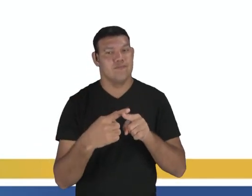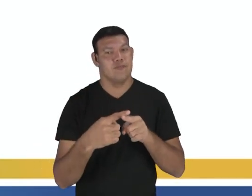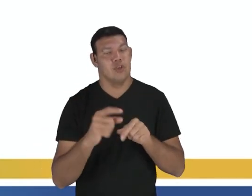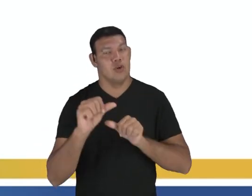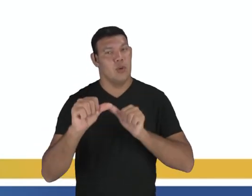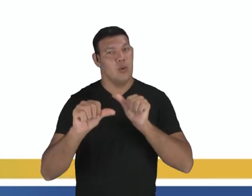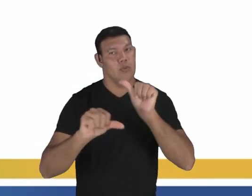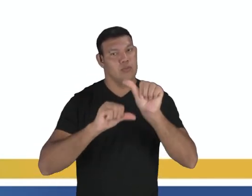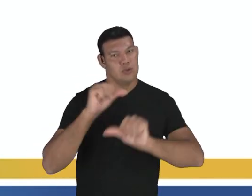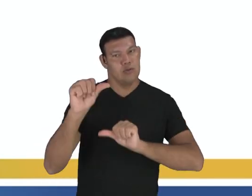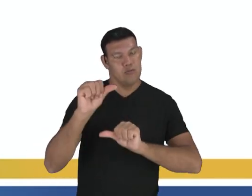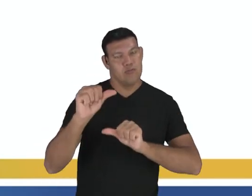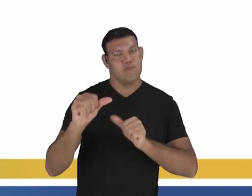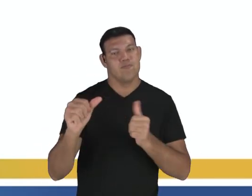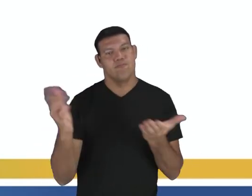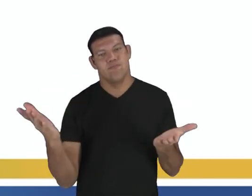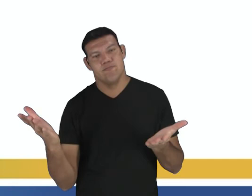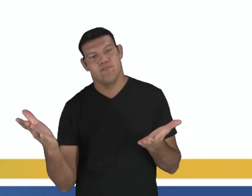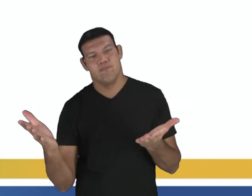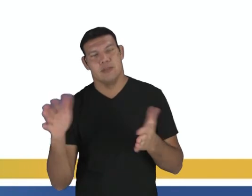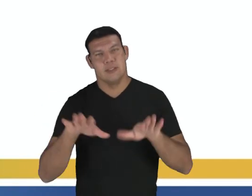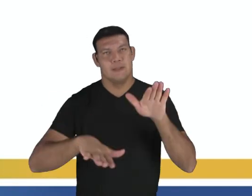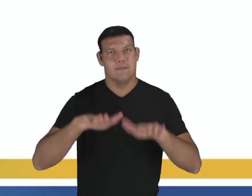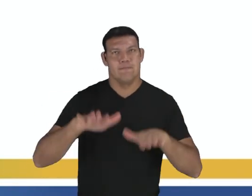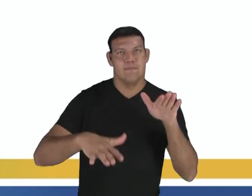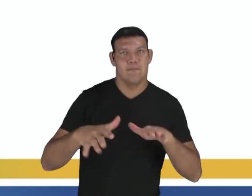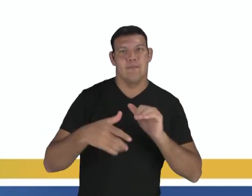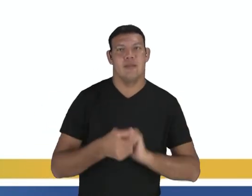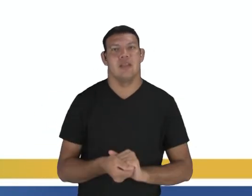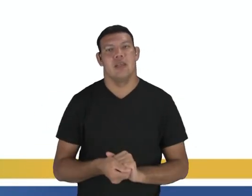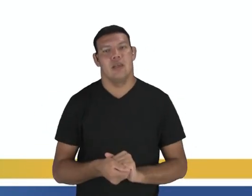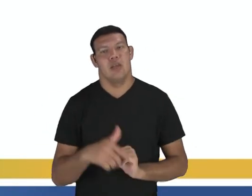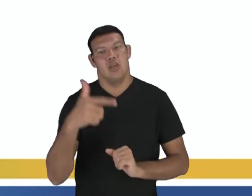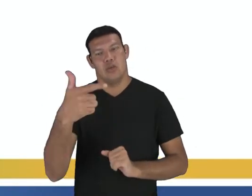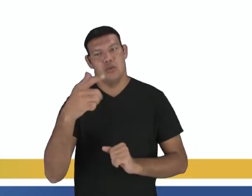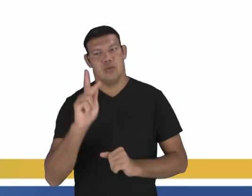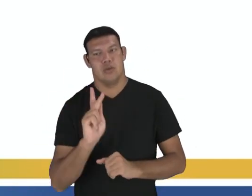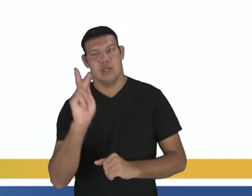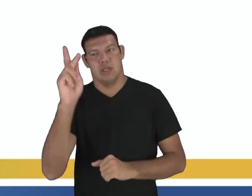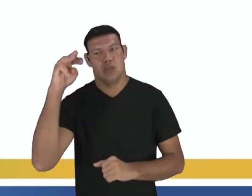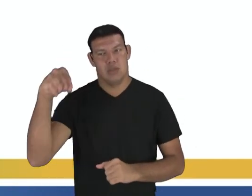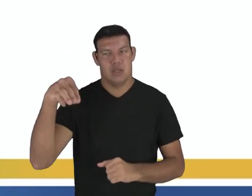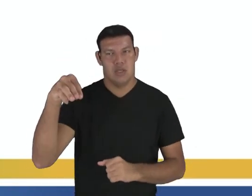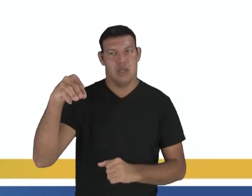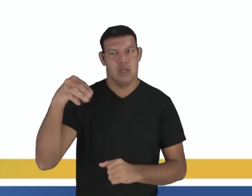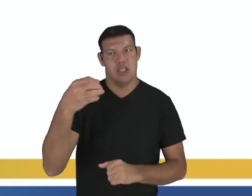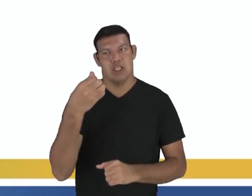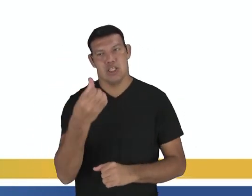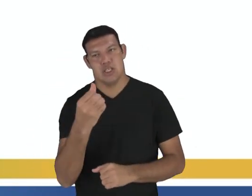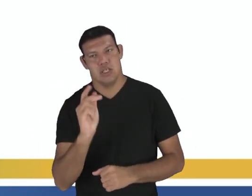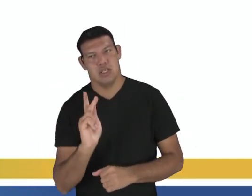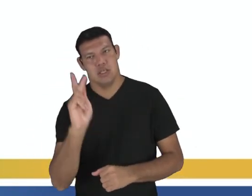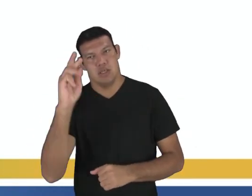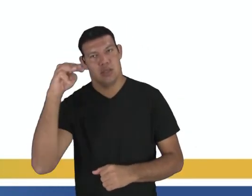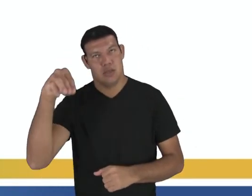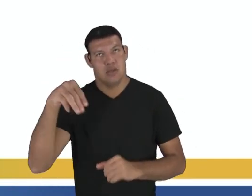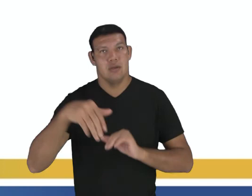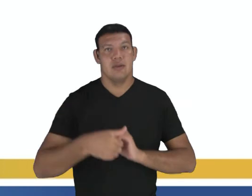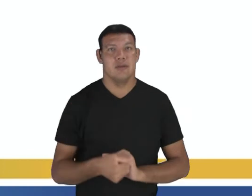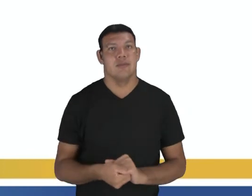ele vai rodar 6 km, às vezes ele vai rodar apenas 2 km, então é uma variável.